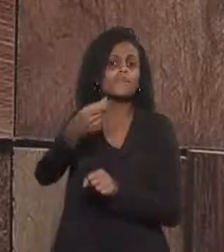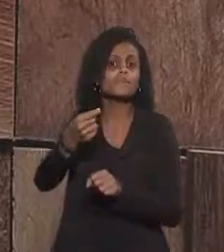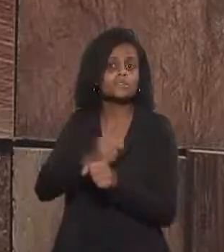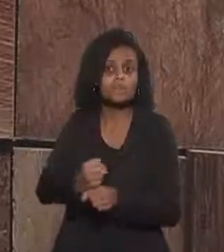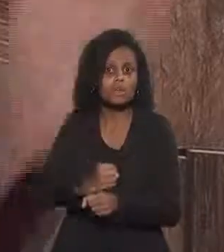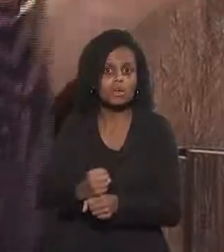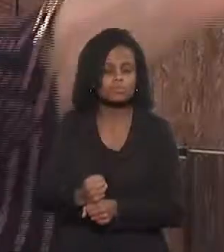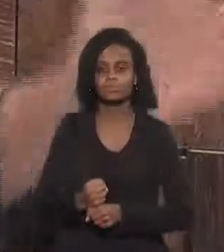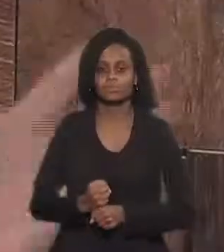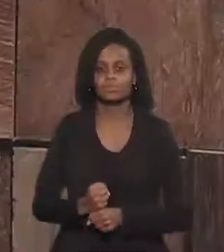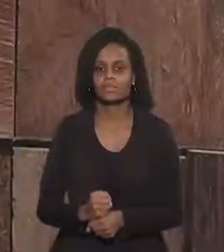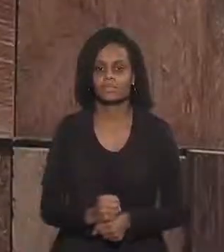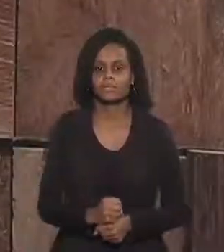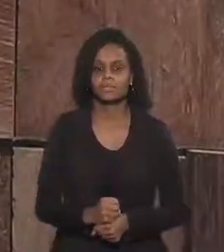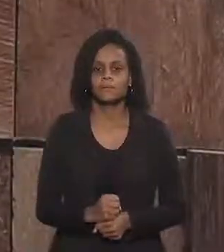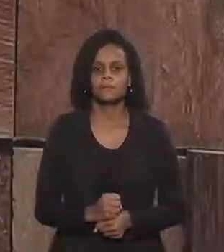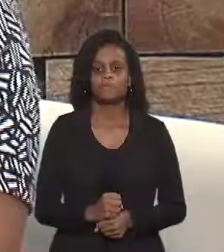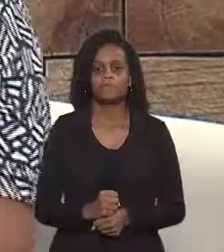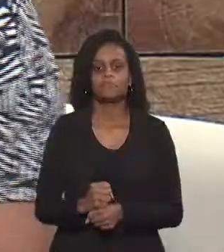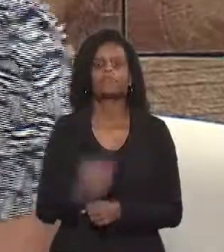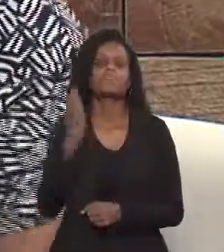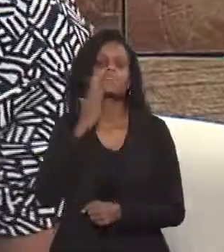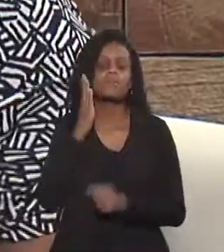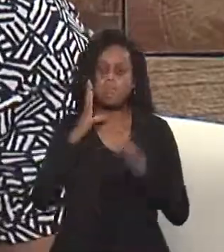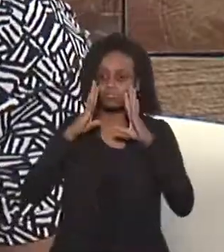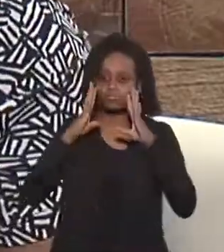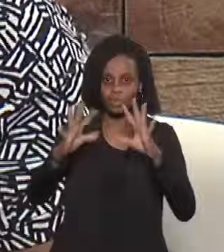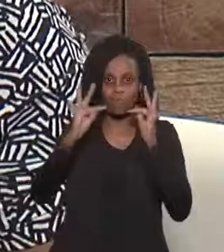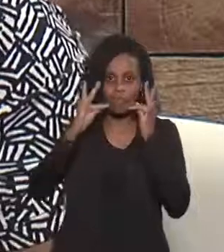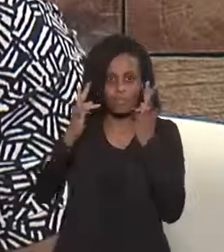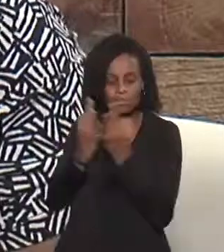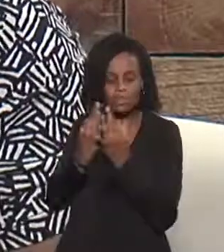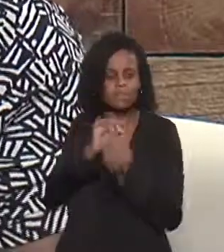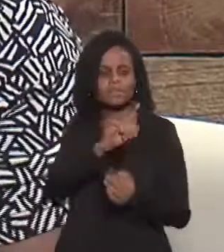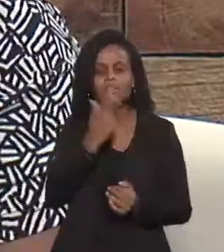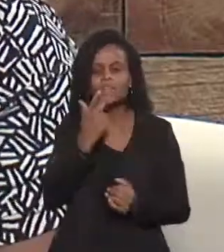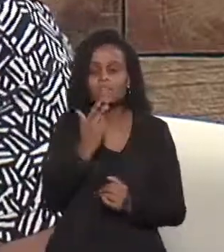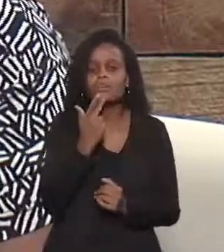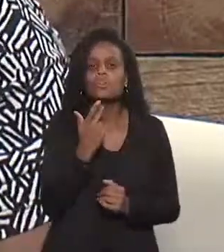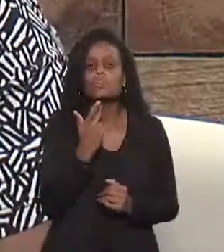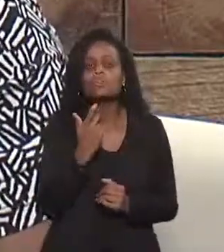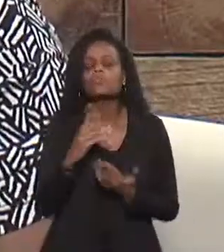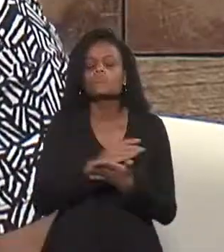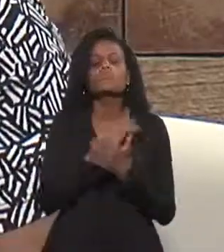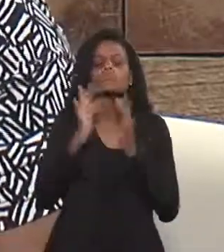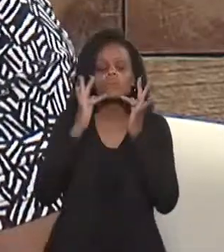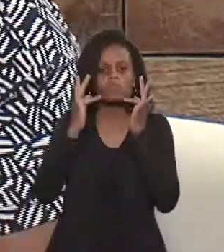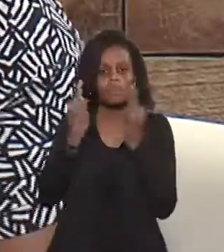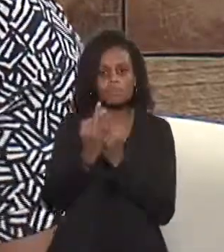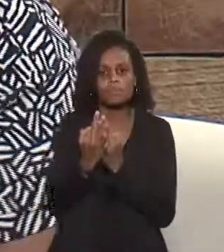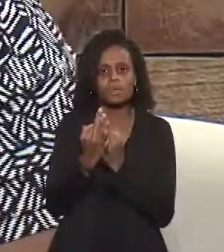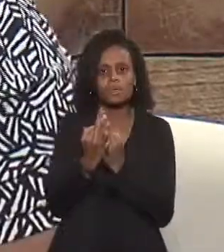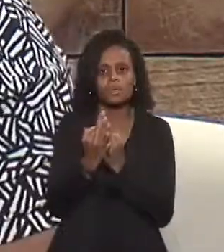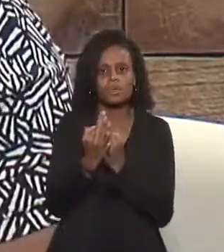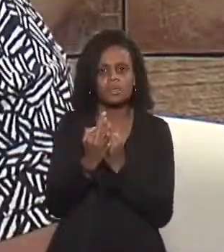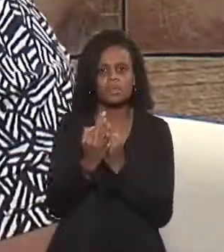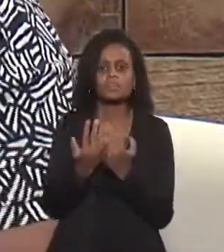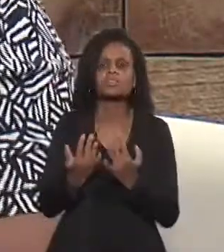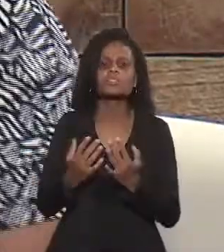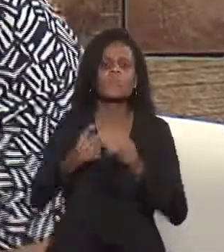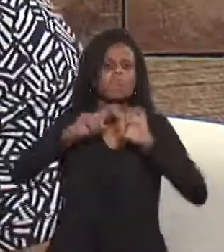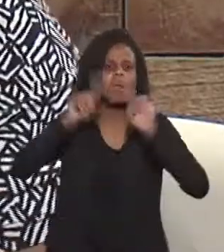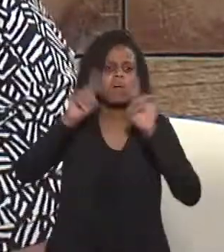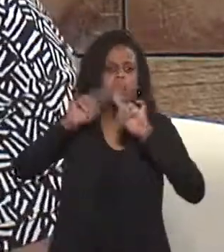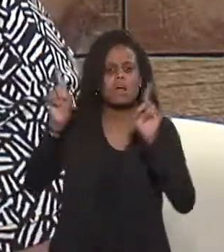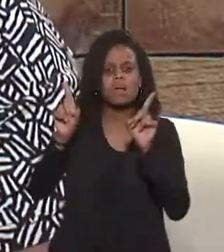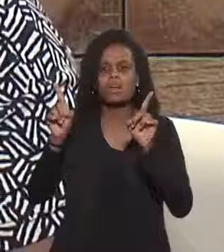de 20 anos, desde o Procardíaco. E saber ouvir as famílias, a senhora falou, algumas famílias, de